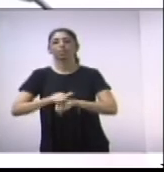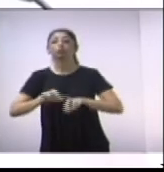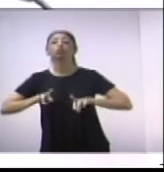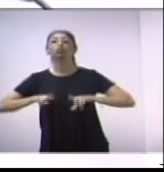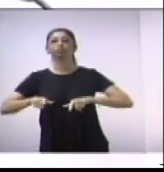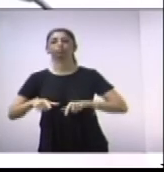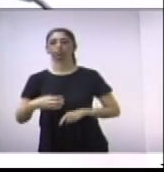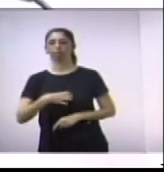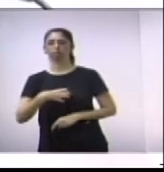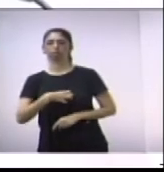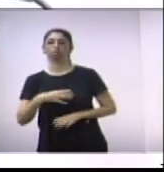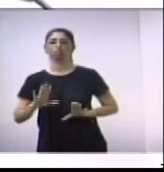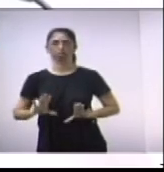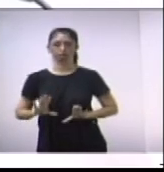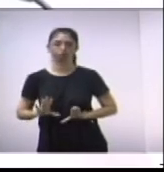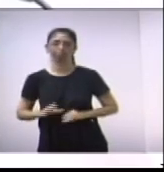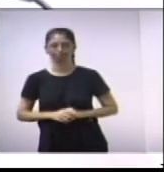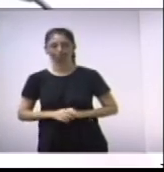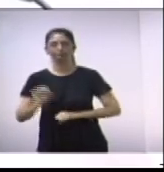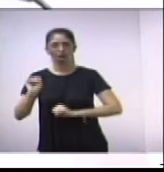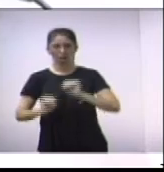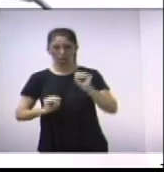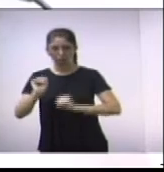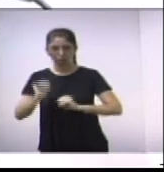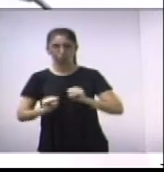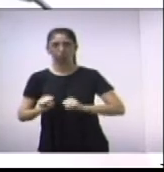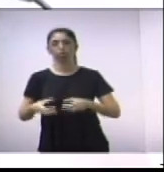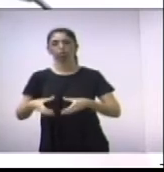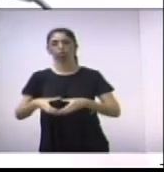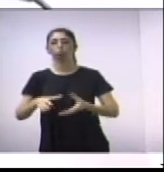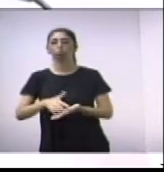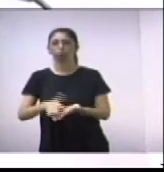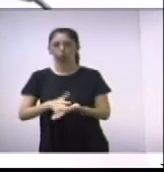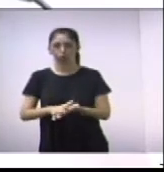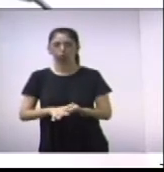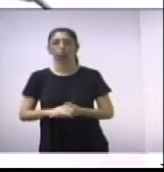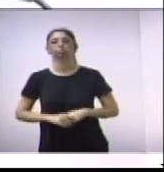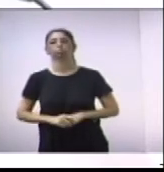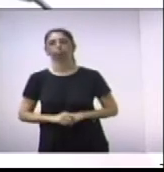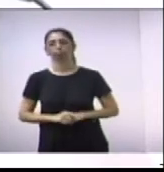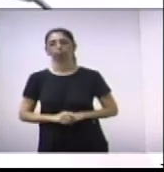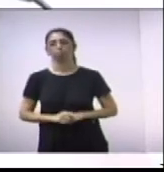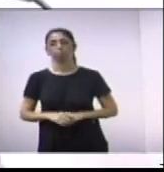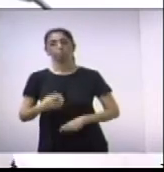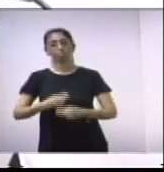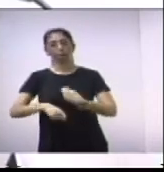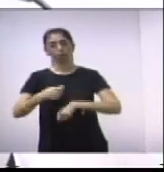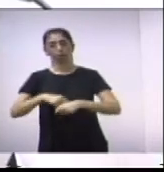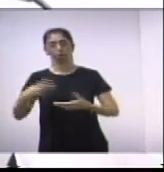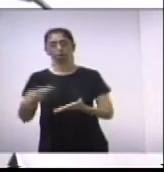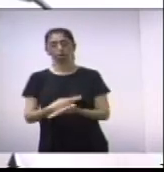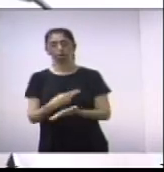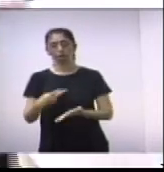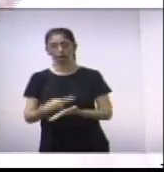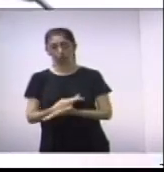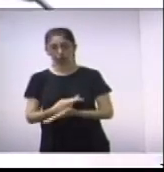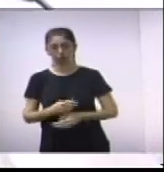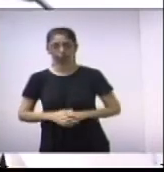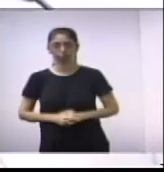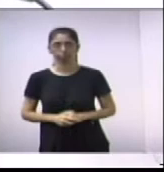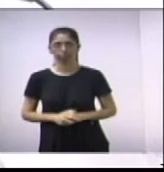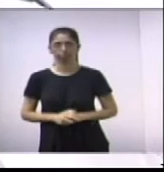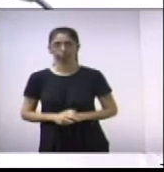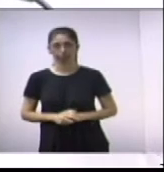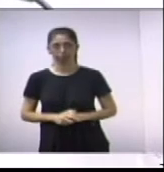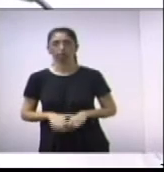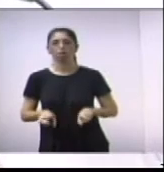por interposta pessoa revela, em outro lado, a ofensa à moralidade administrativa. Em comentário ao